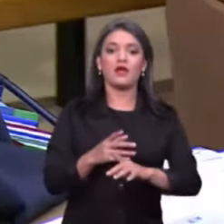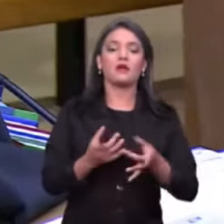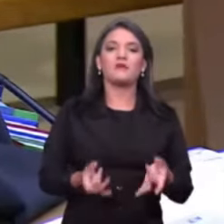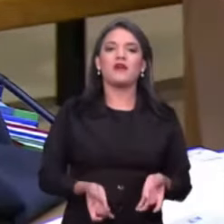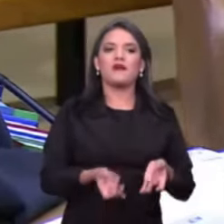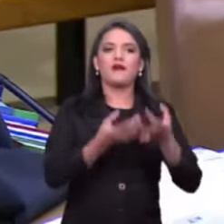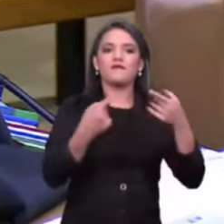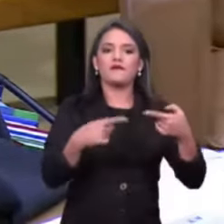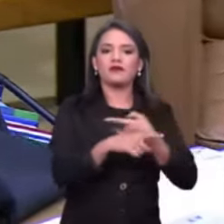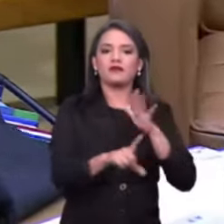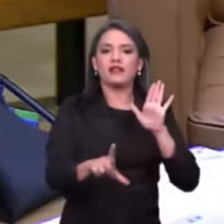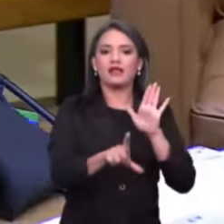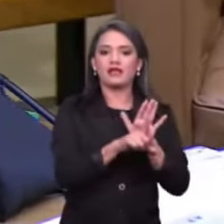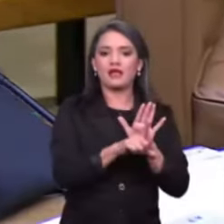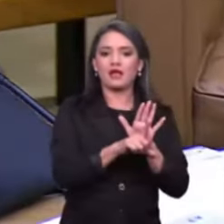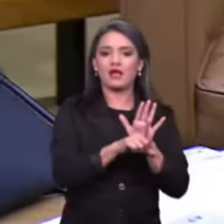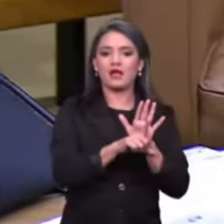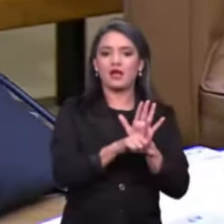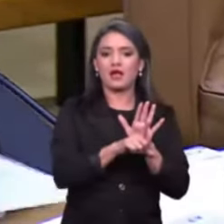3/4 das vendas.